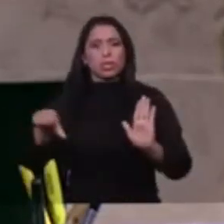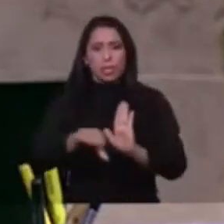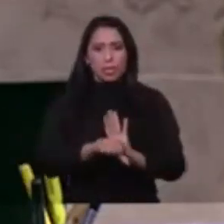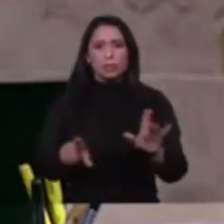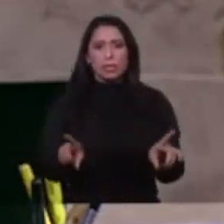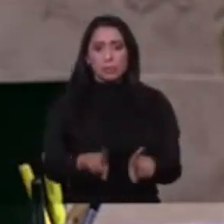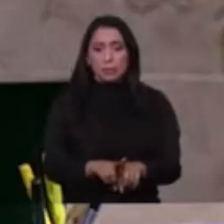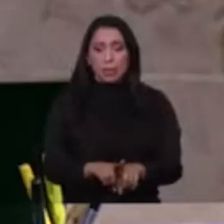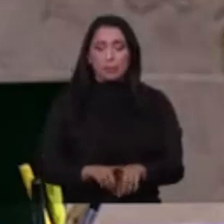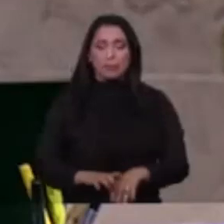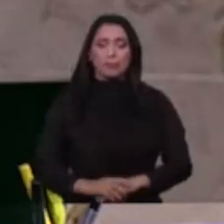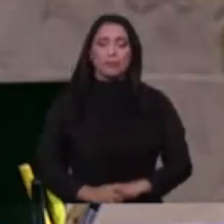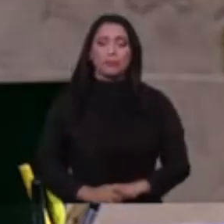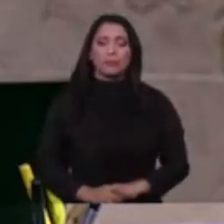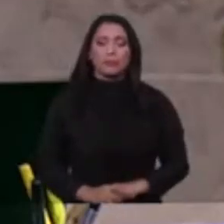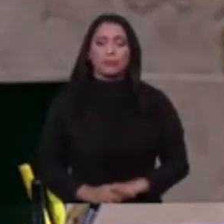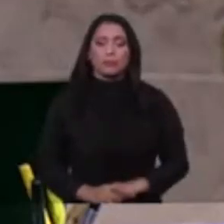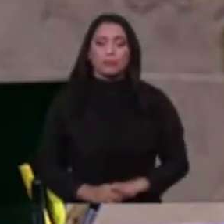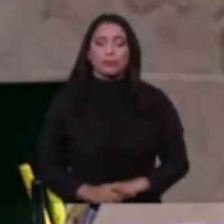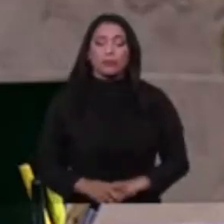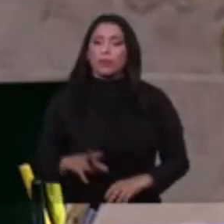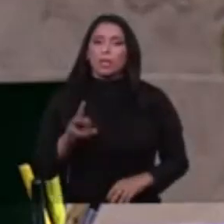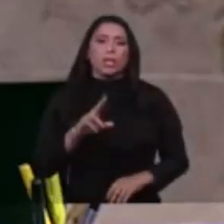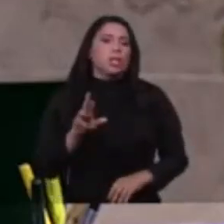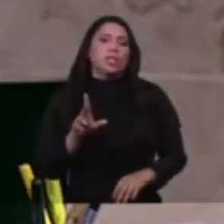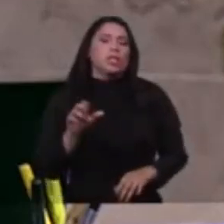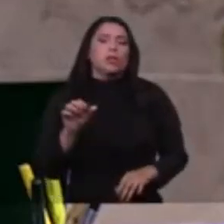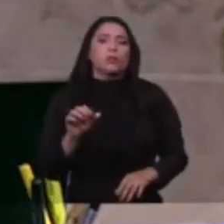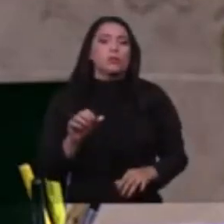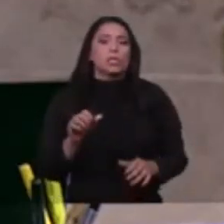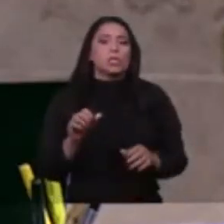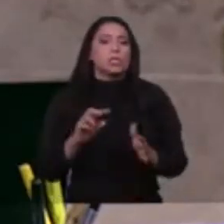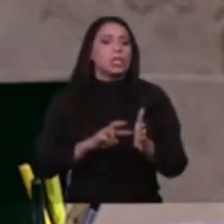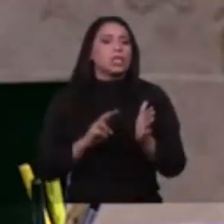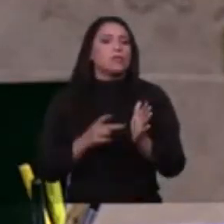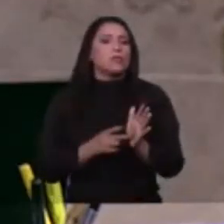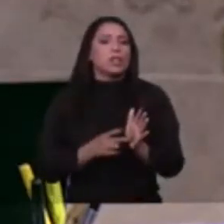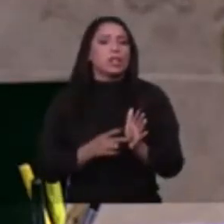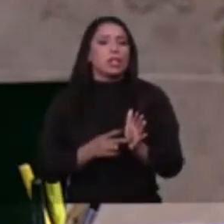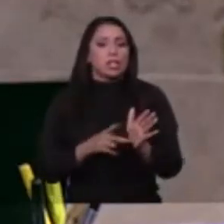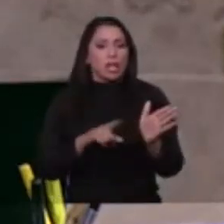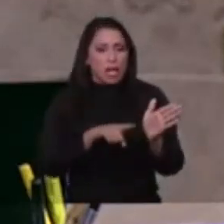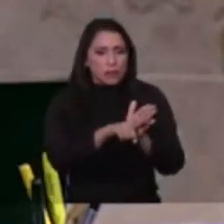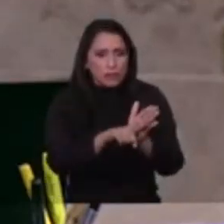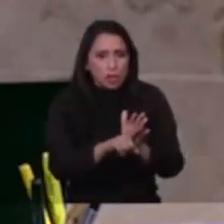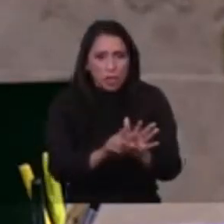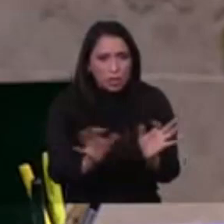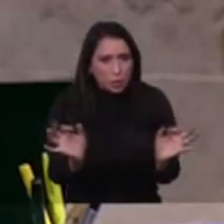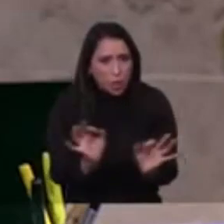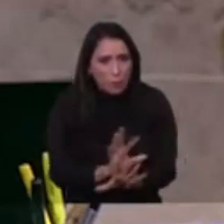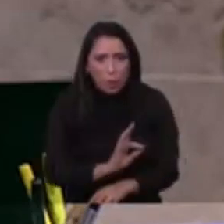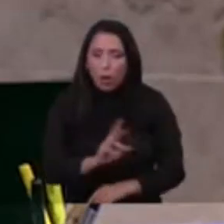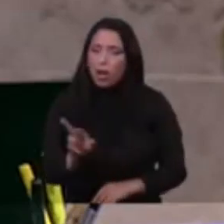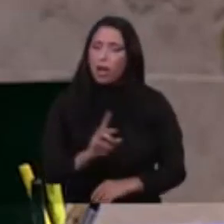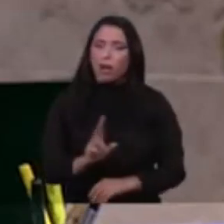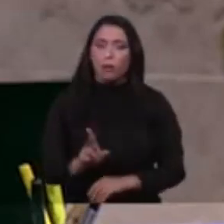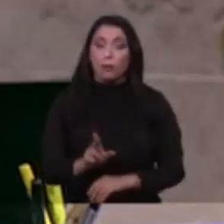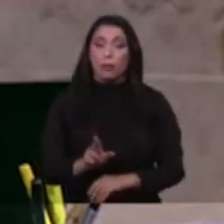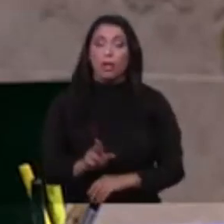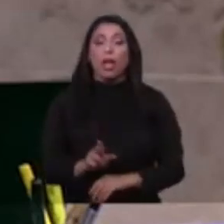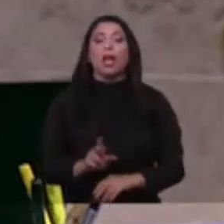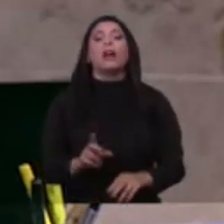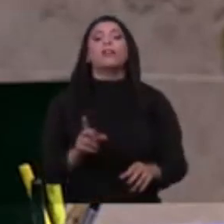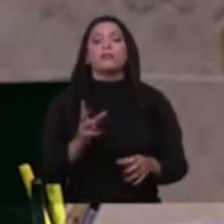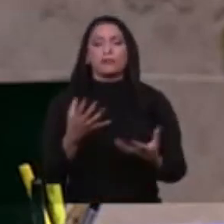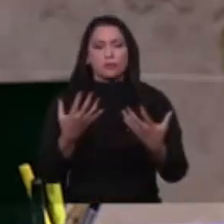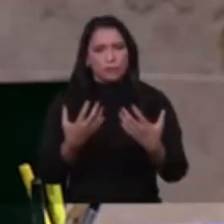Isso não significa que as investigações cessaram. Buscaremos ainda responsabilizar